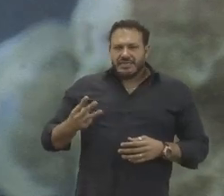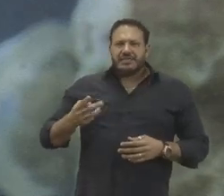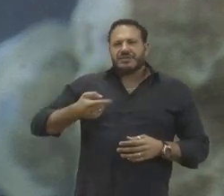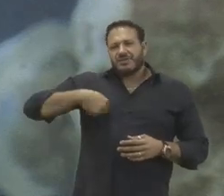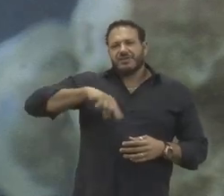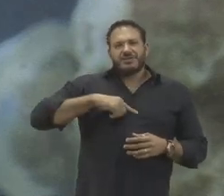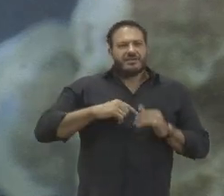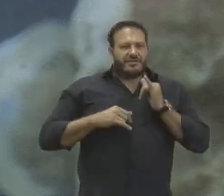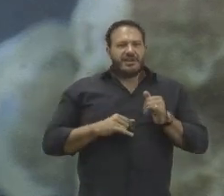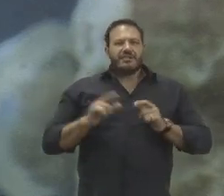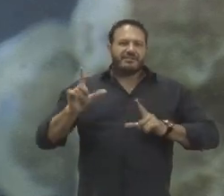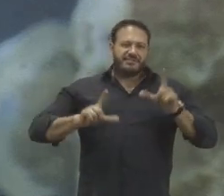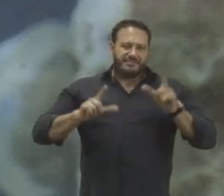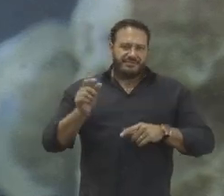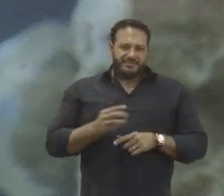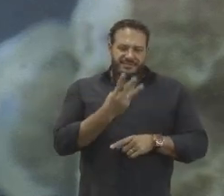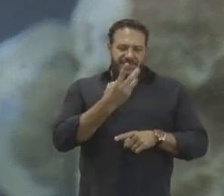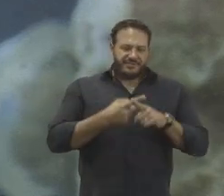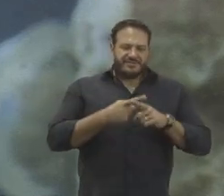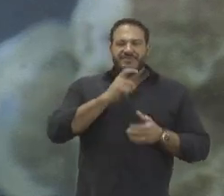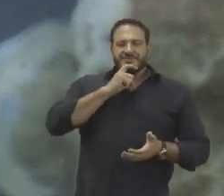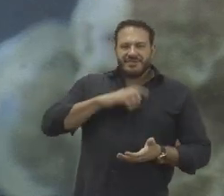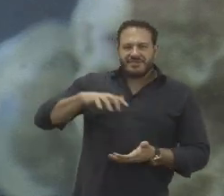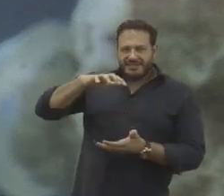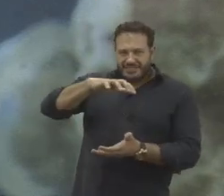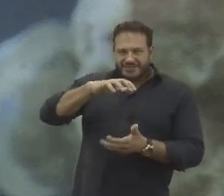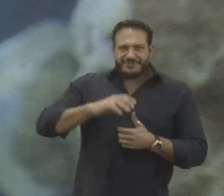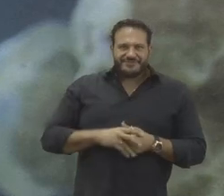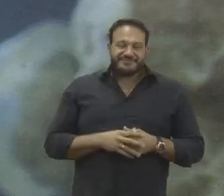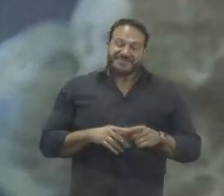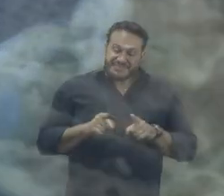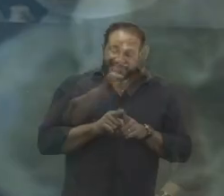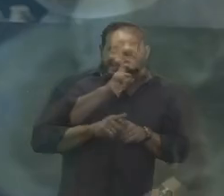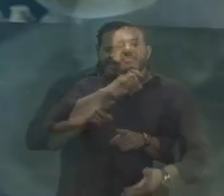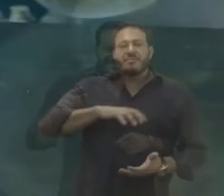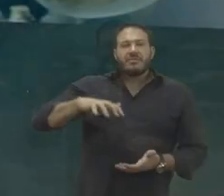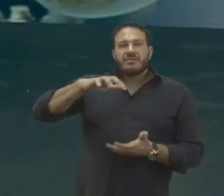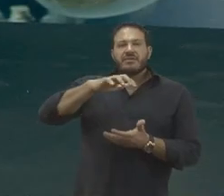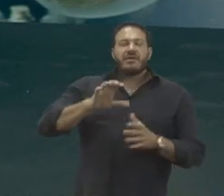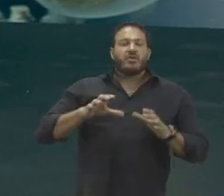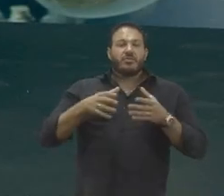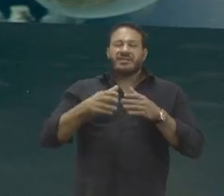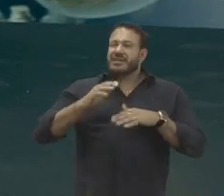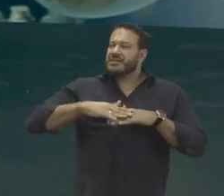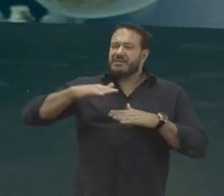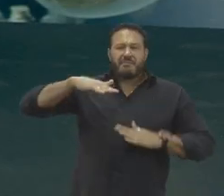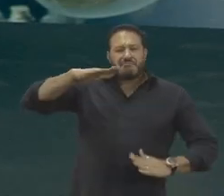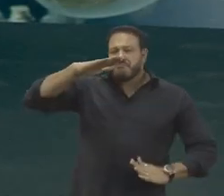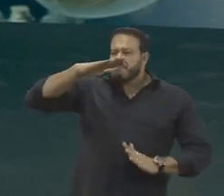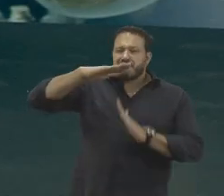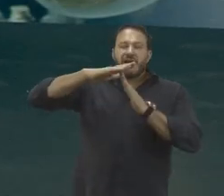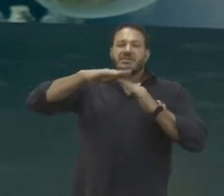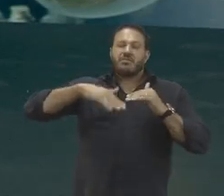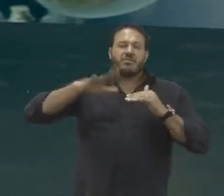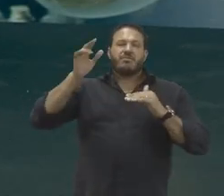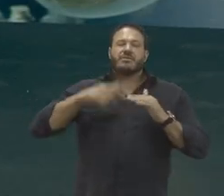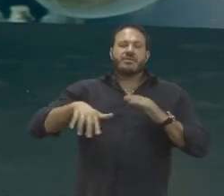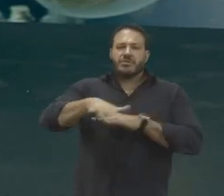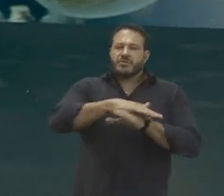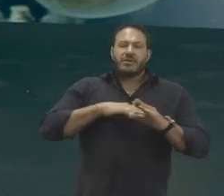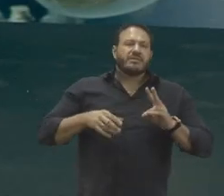ia chamar o programa de três vezes Ártico e também tá no Globo Play mais ao norte a comunidade indígena